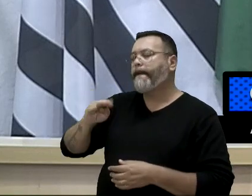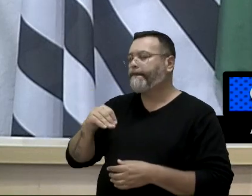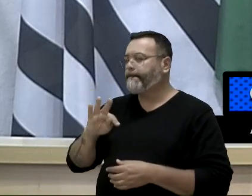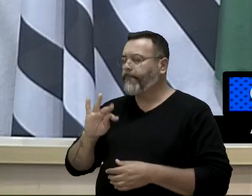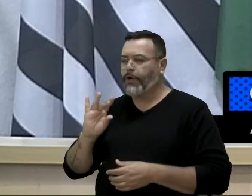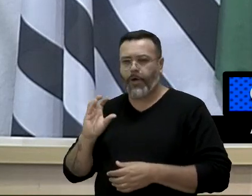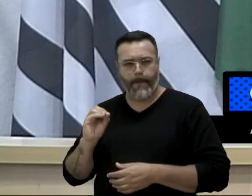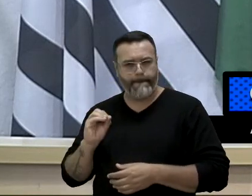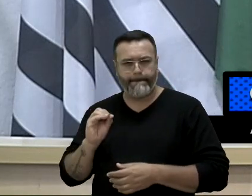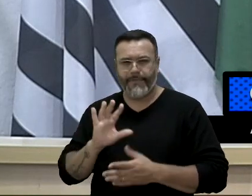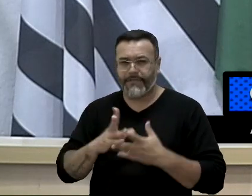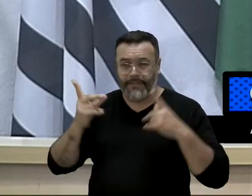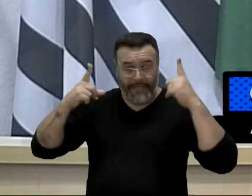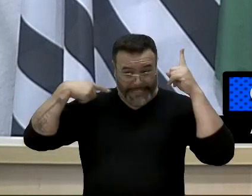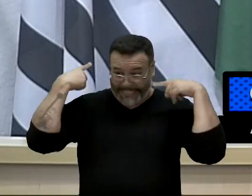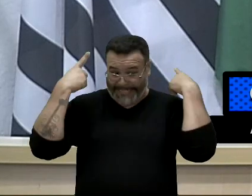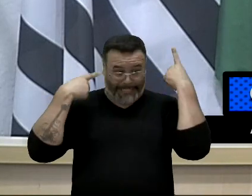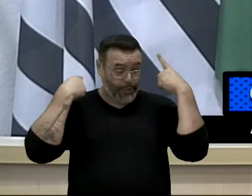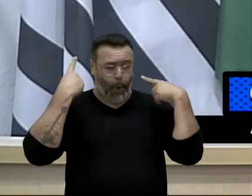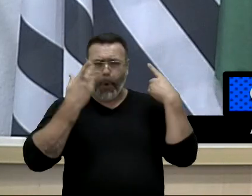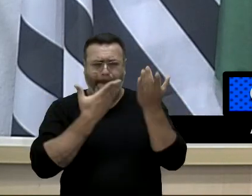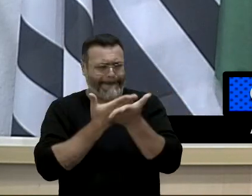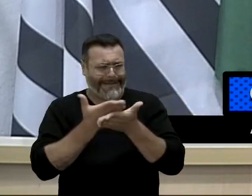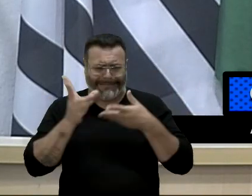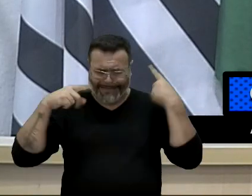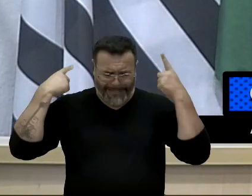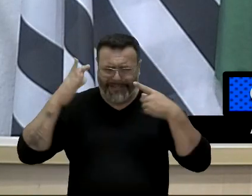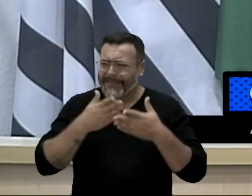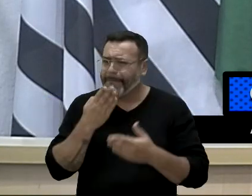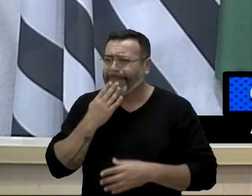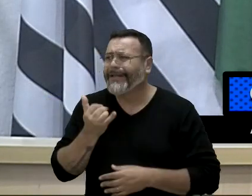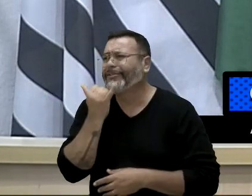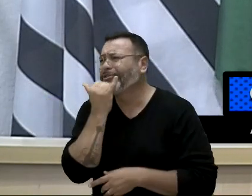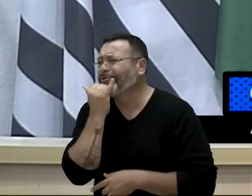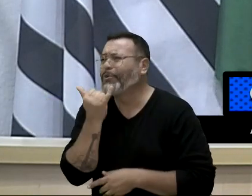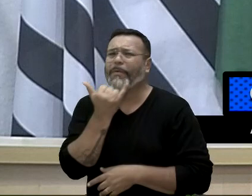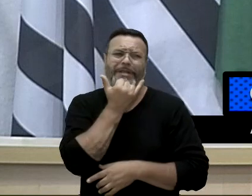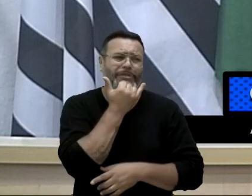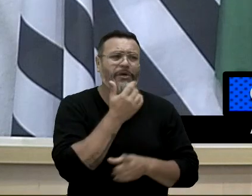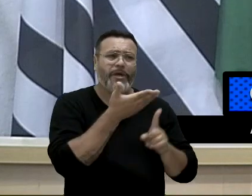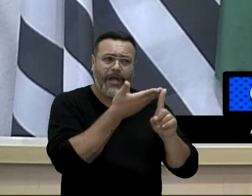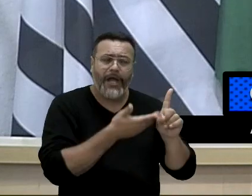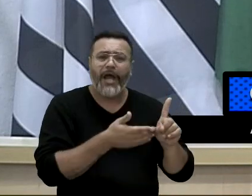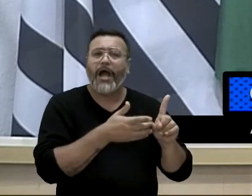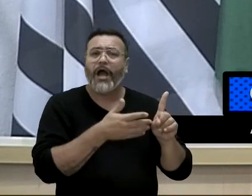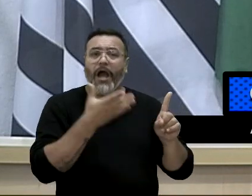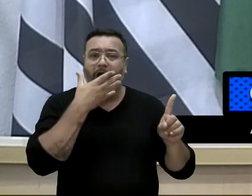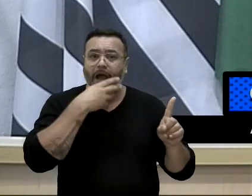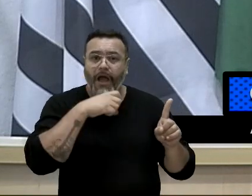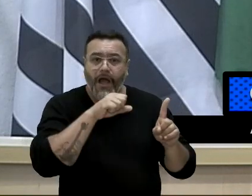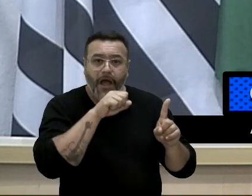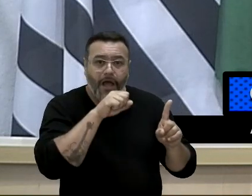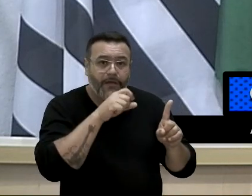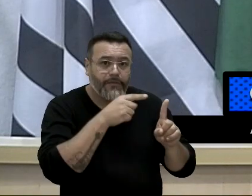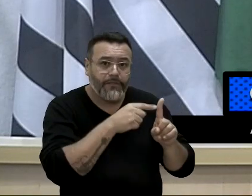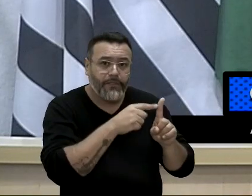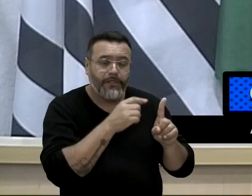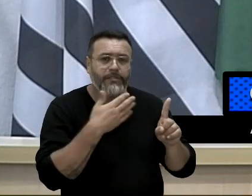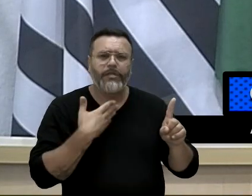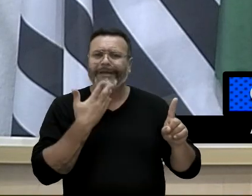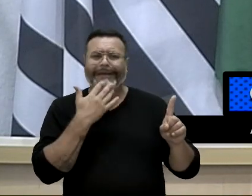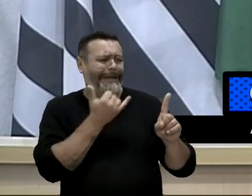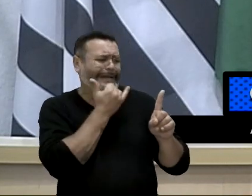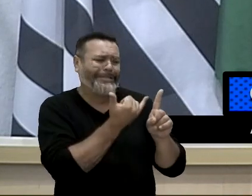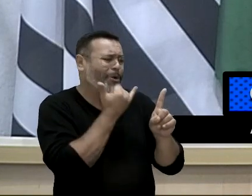fica enlouquecido sem saber. Quantas vezes você pede perdão para o marido, para quem está do lado? Desculpa, eu nem sei porque eu fiz isso. Né? A gente surta